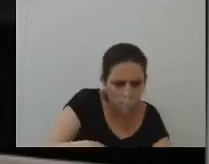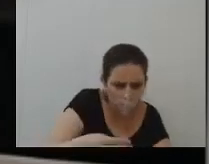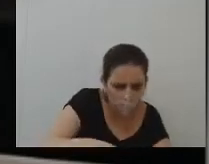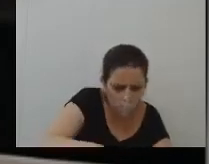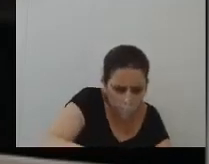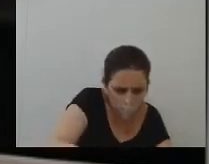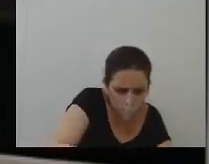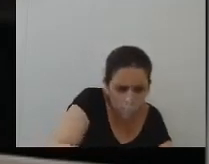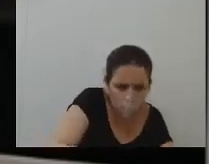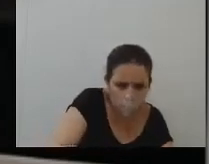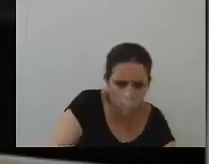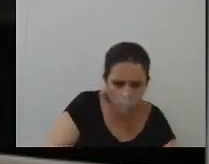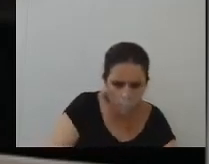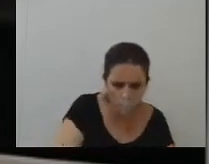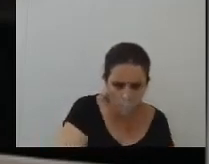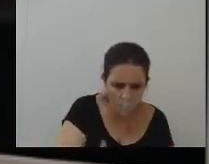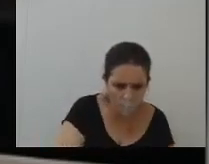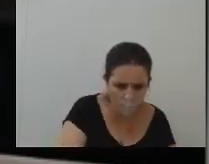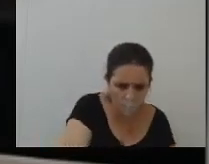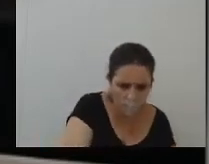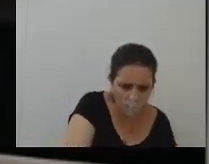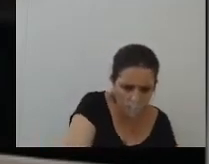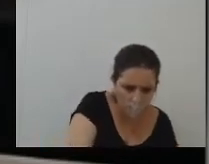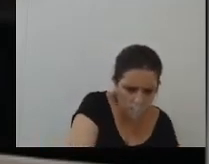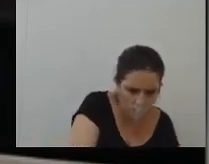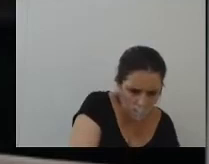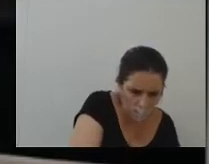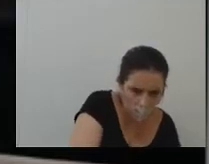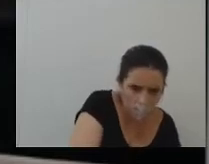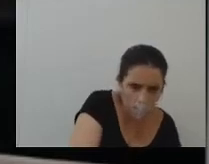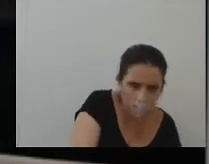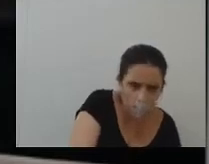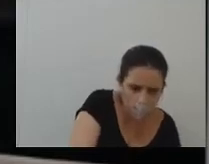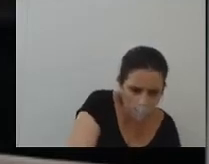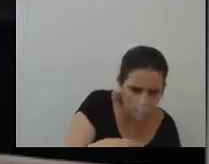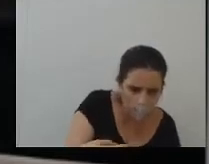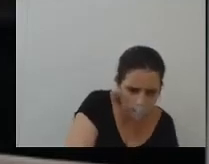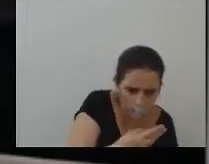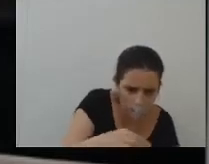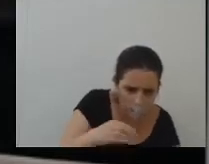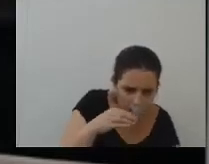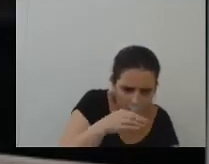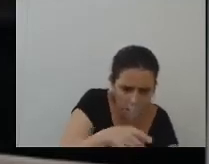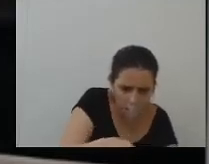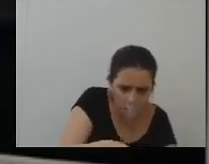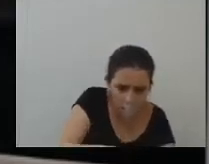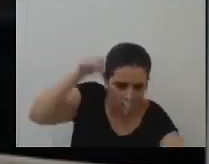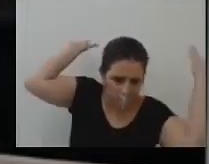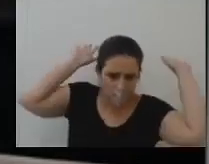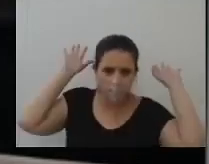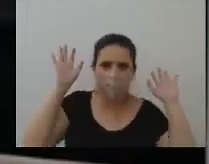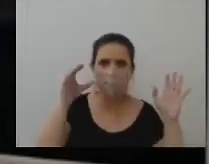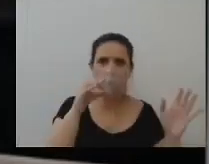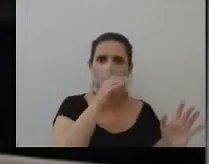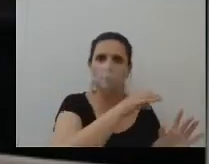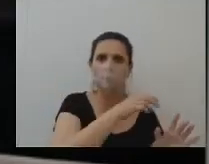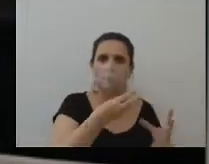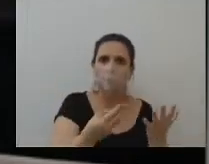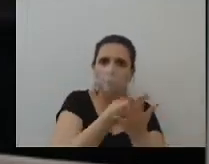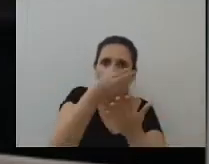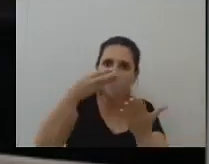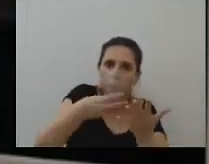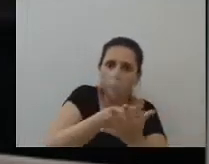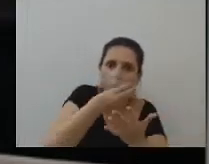metal também, e estava lá em contato com a panela e com a chama, e foi esquentando, e teve uma hora que você já não